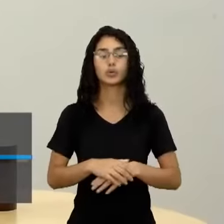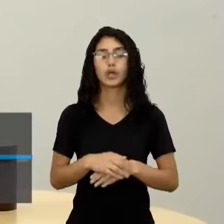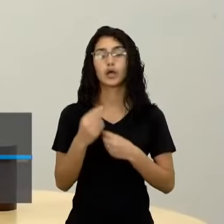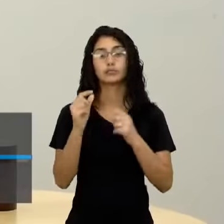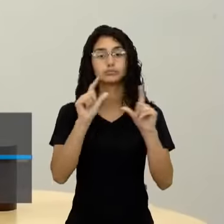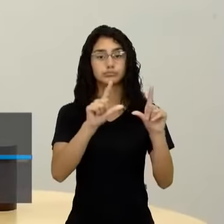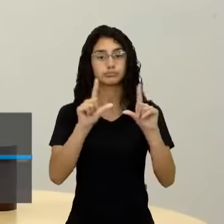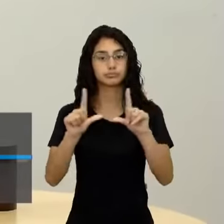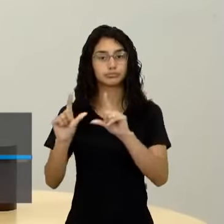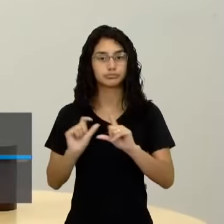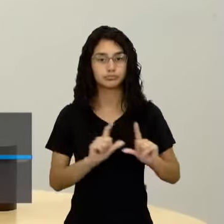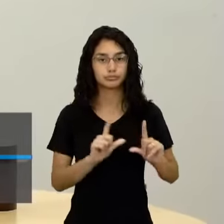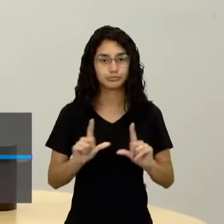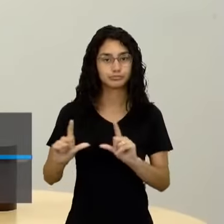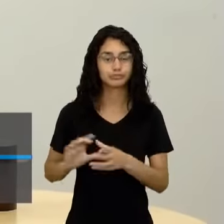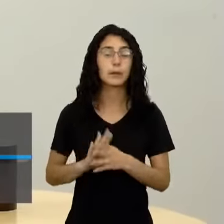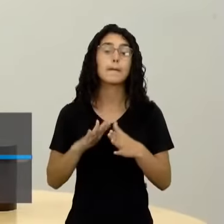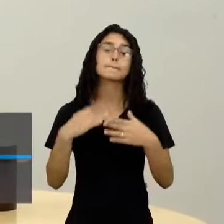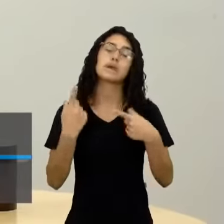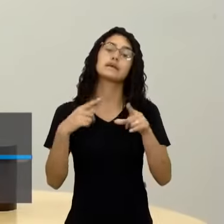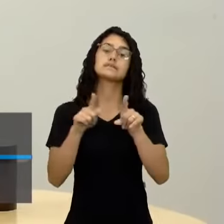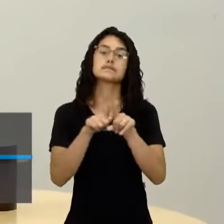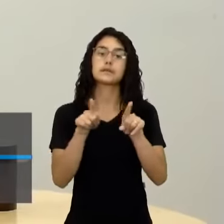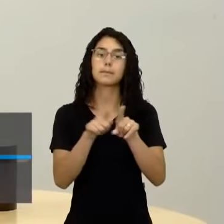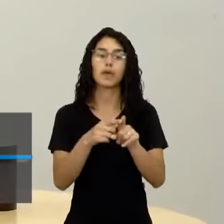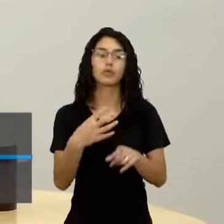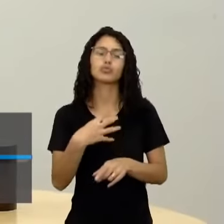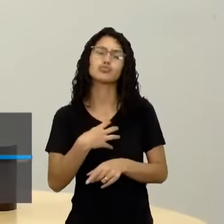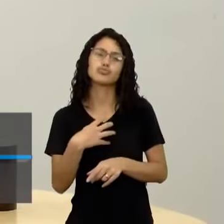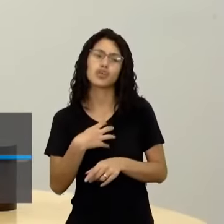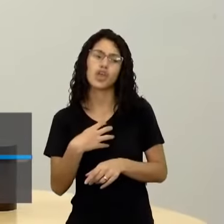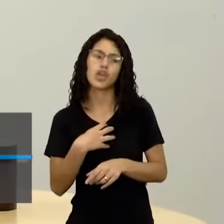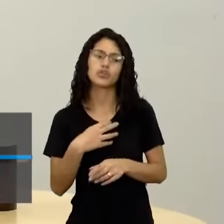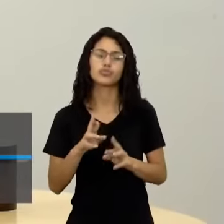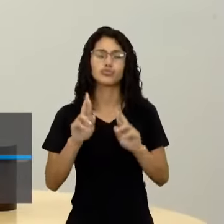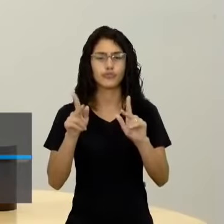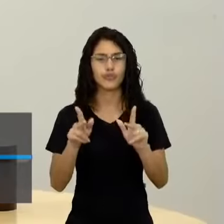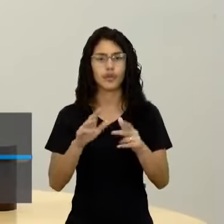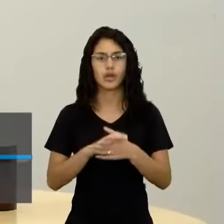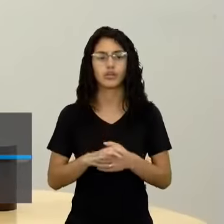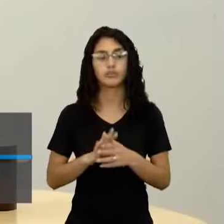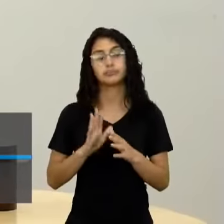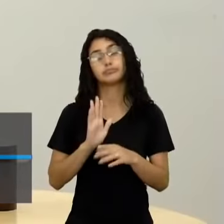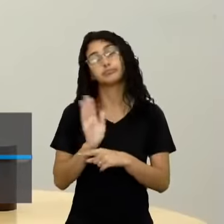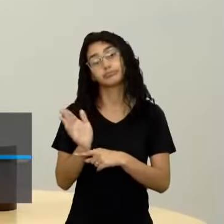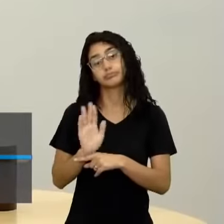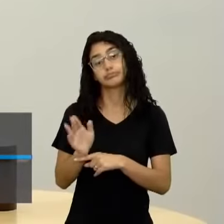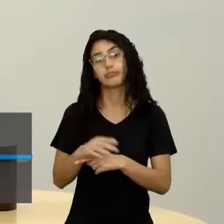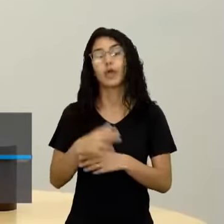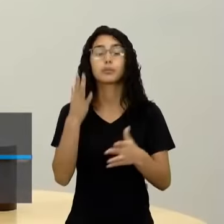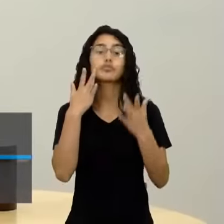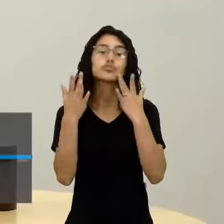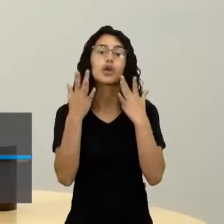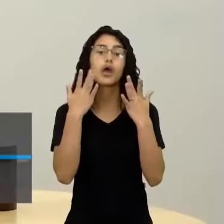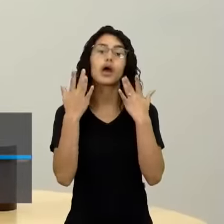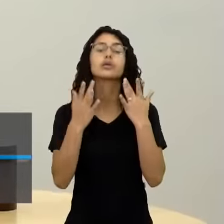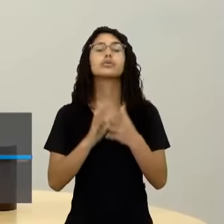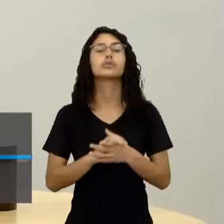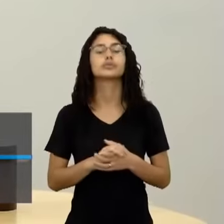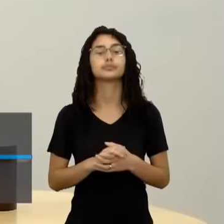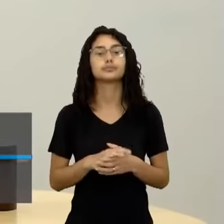vinhos mas a gente também tá falando de outros suportes né que seriam por exemplo ao cinema né o teatro